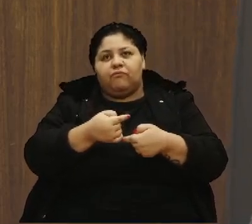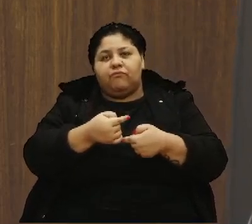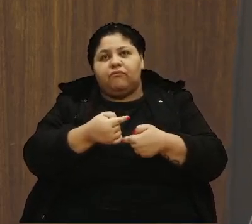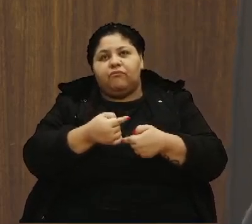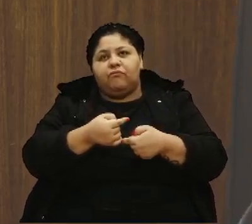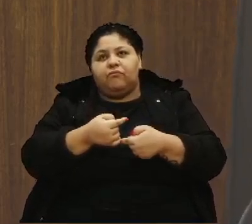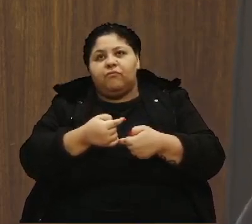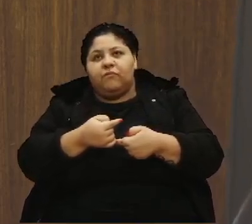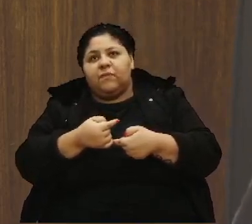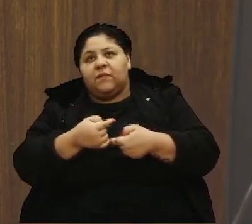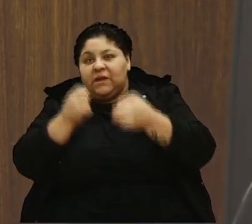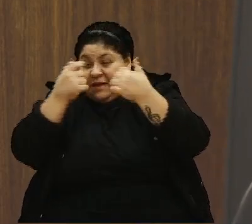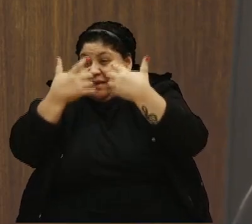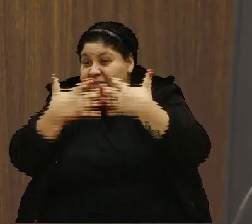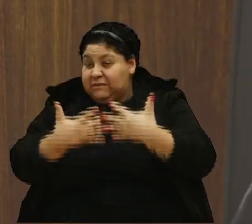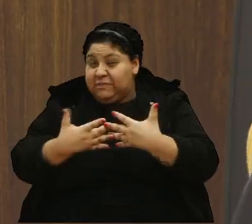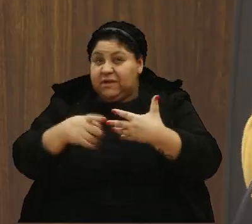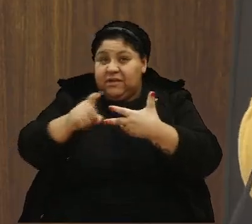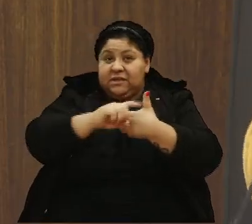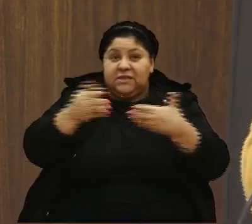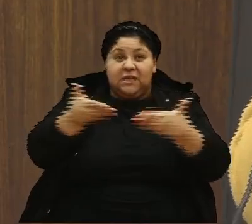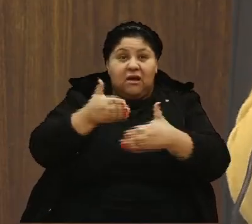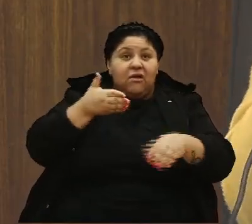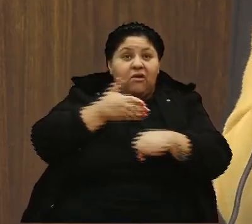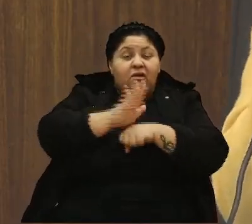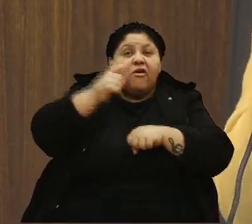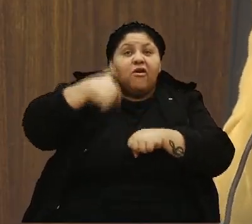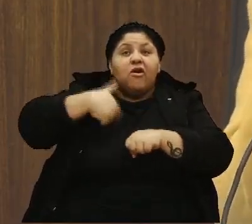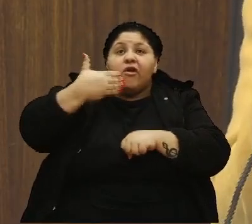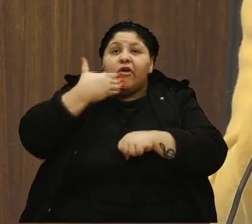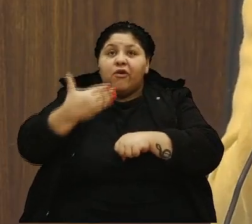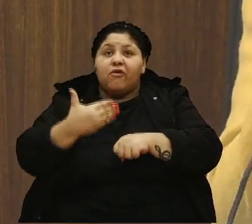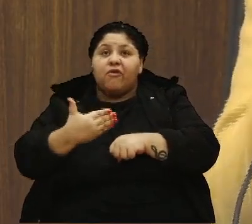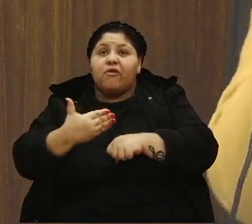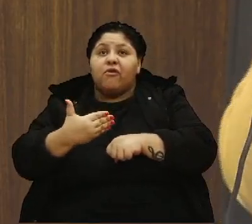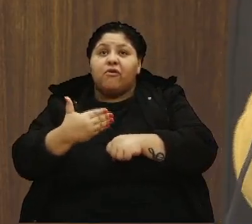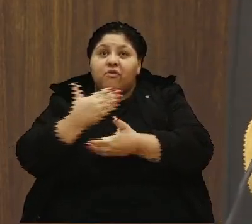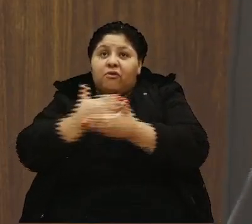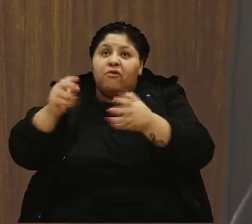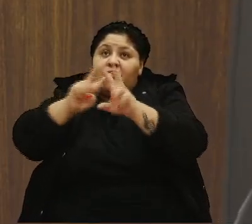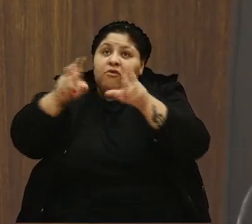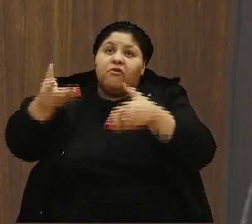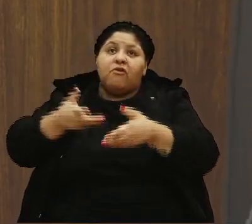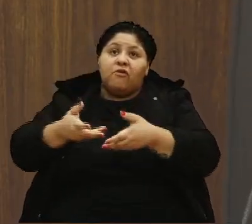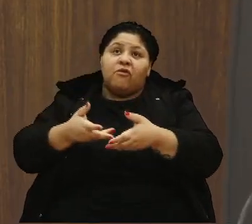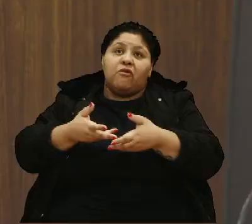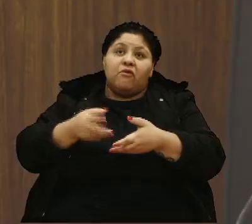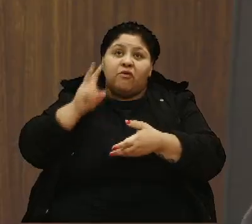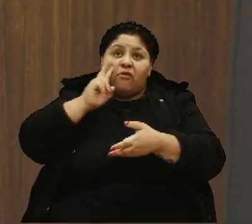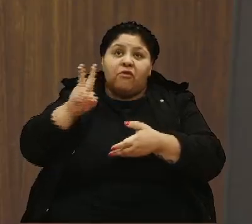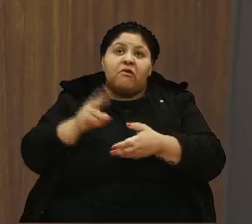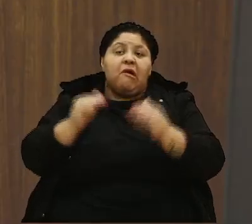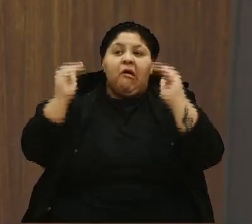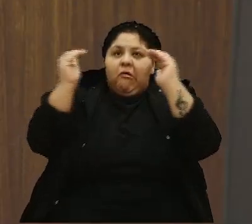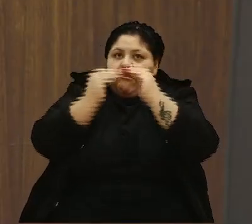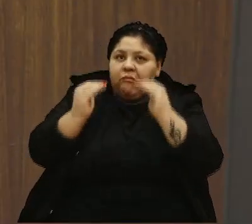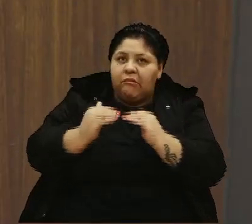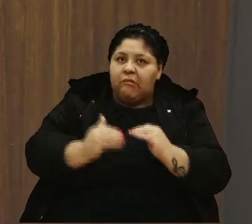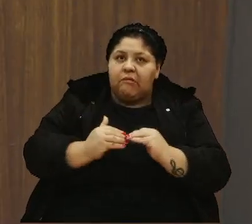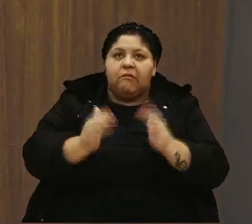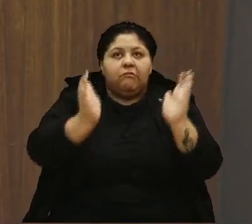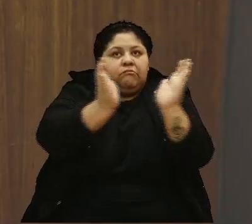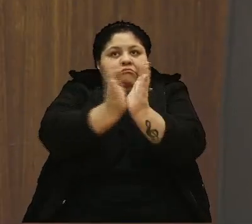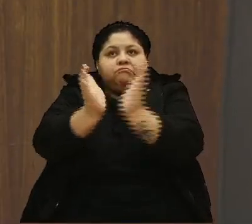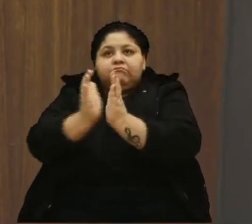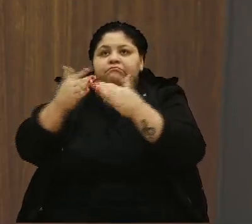do Executivo, se for aprovado esse hoje, eu vou pedir para entrar em pauta. Aí eu quero ver a coerência, né, dos